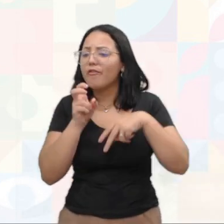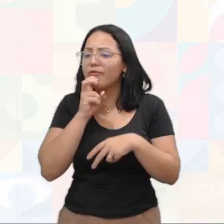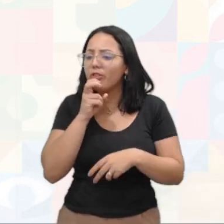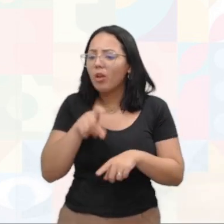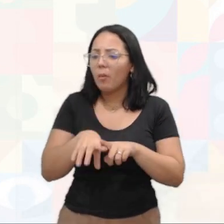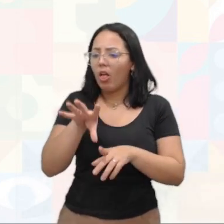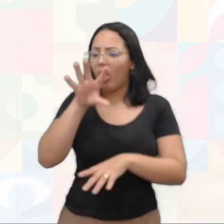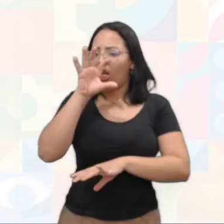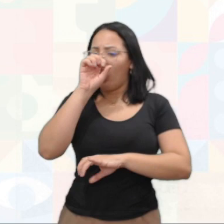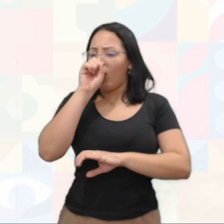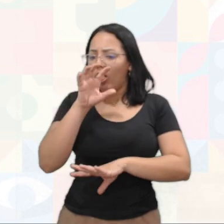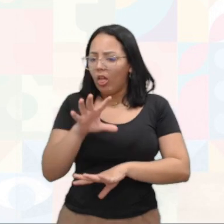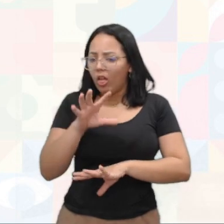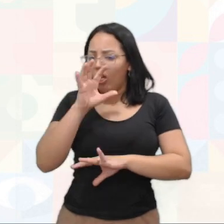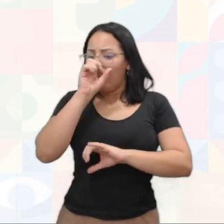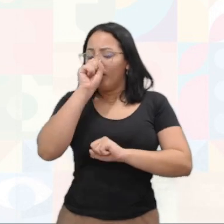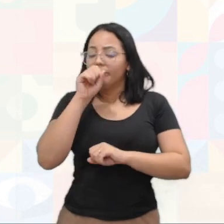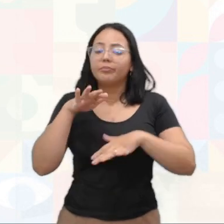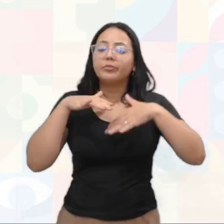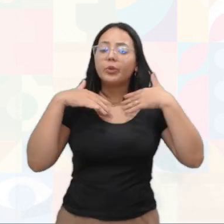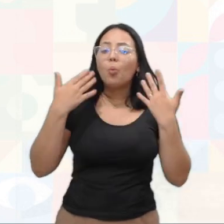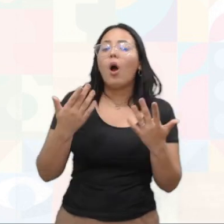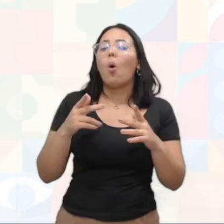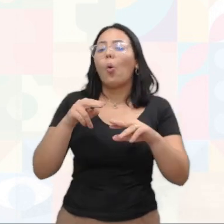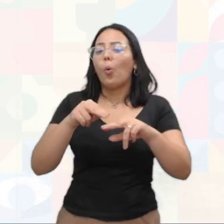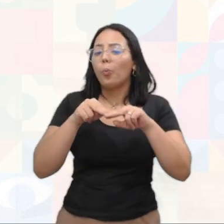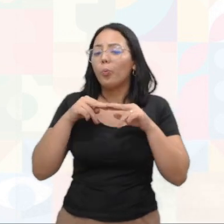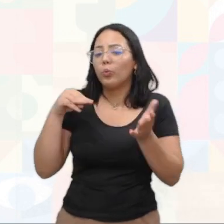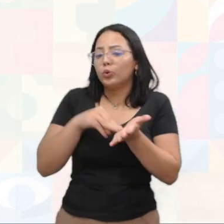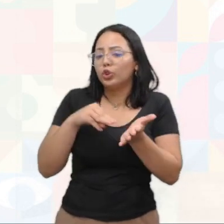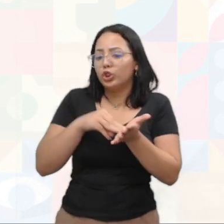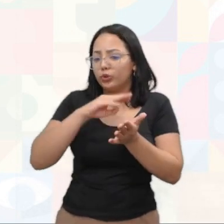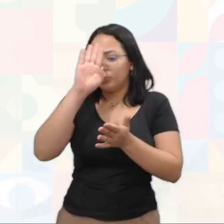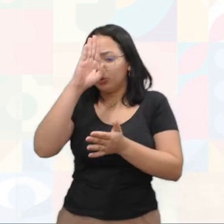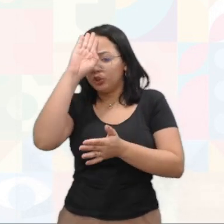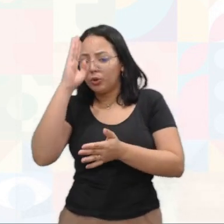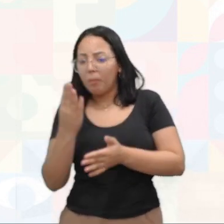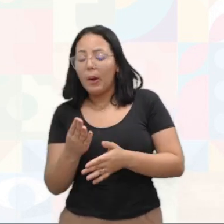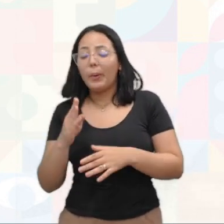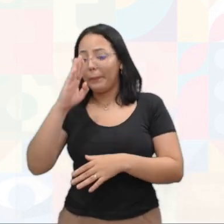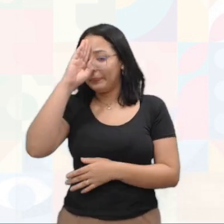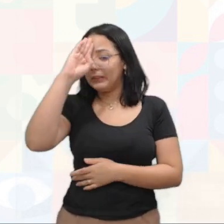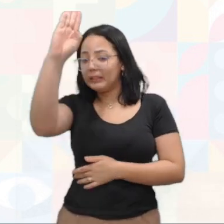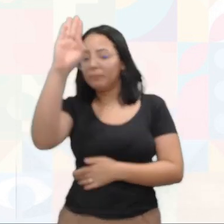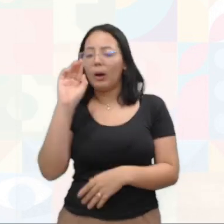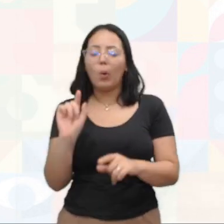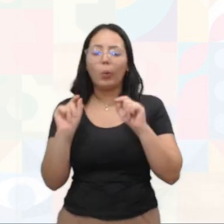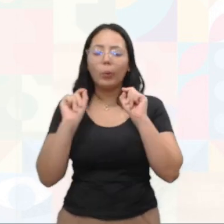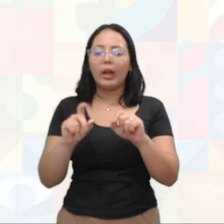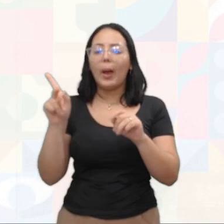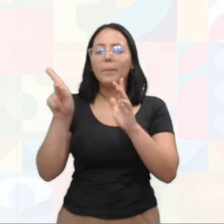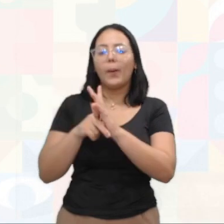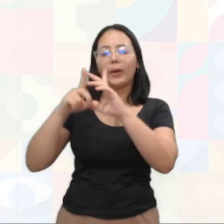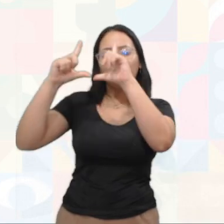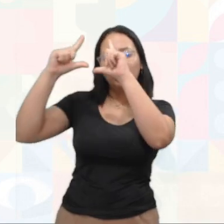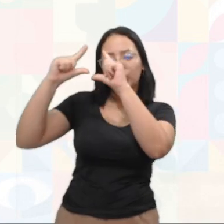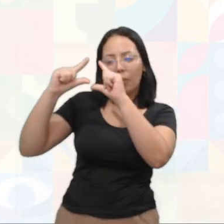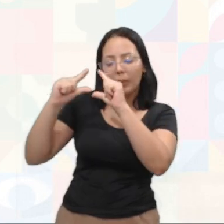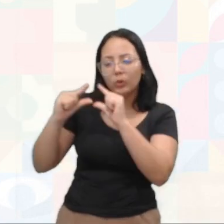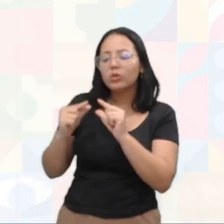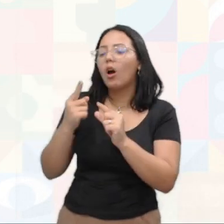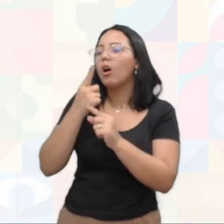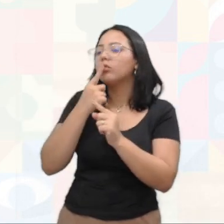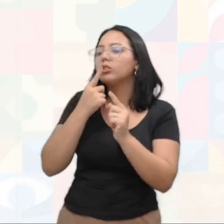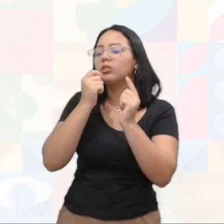respiração superficial. Então, quais são as causas do desmaio? A principal causa de um desmaio é a diminuição do